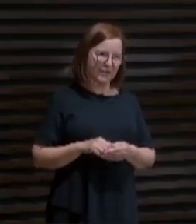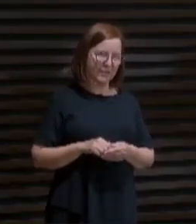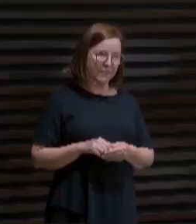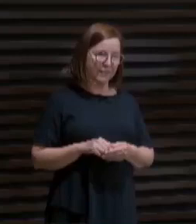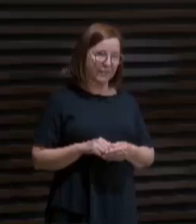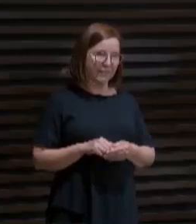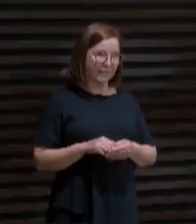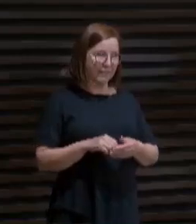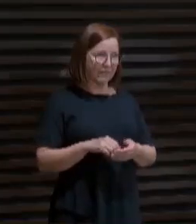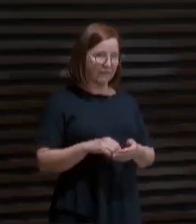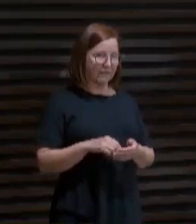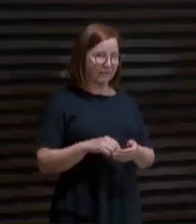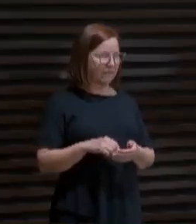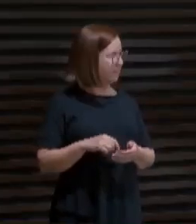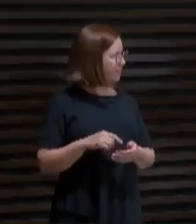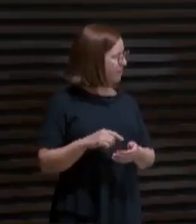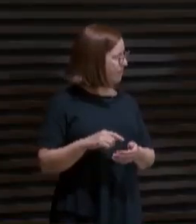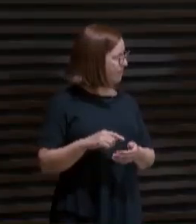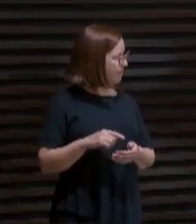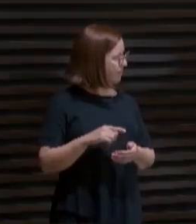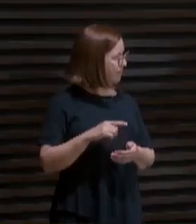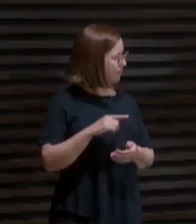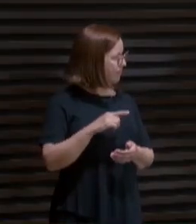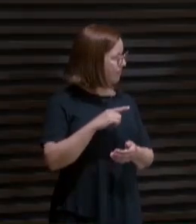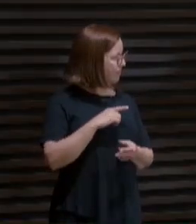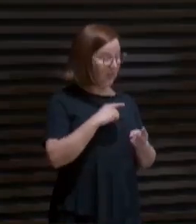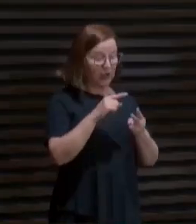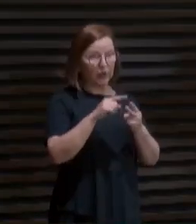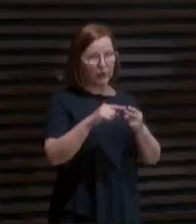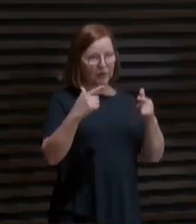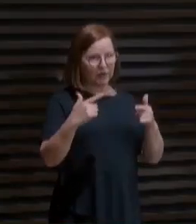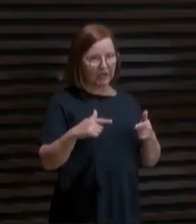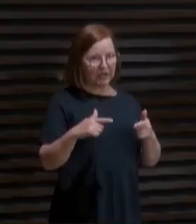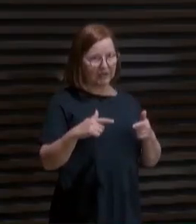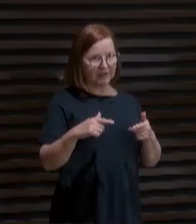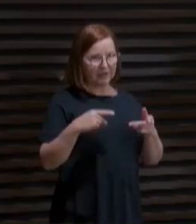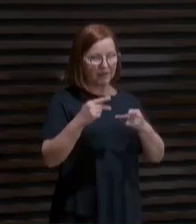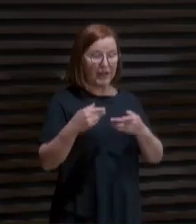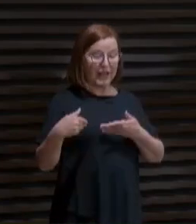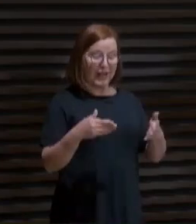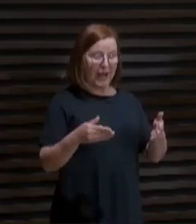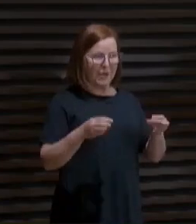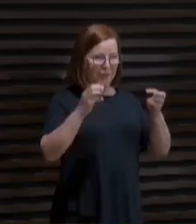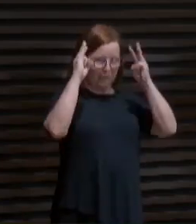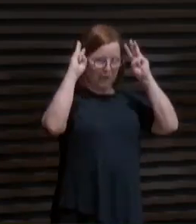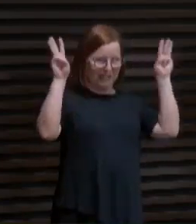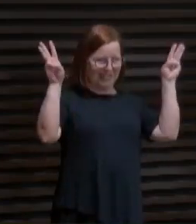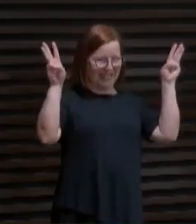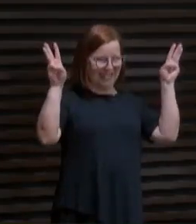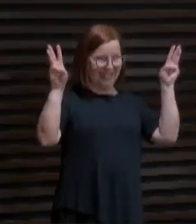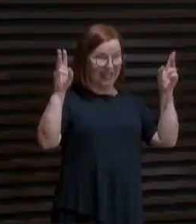E tem 2 lugares no Alagoas que são chamados Caminho de Moisés.